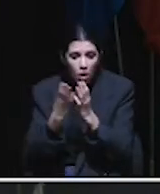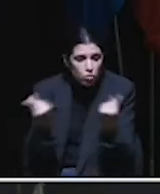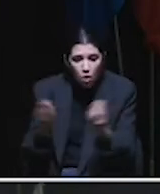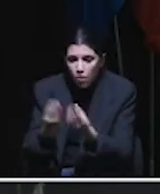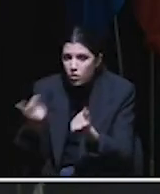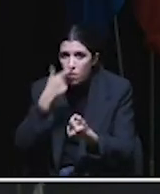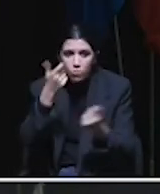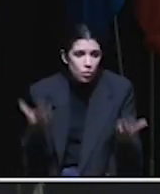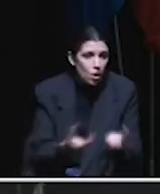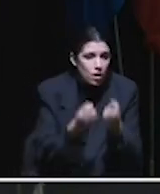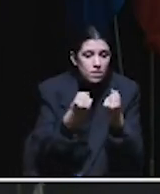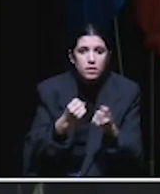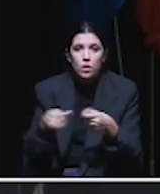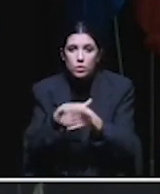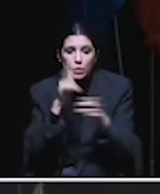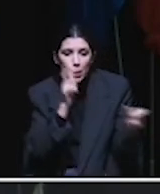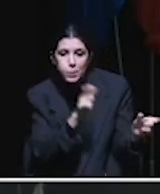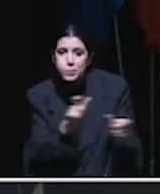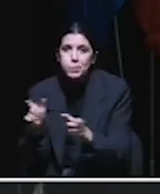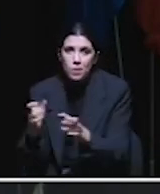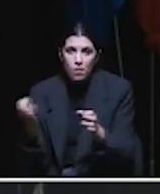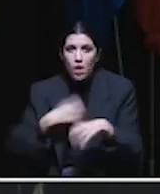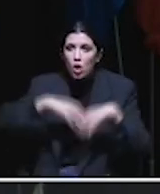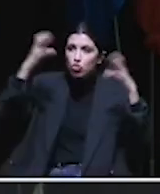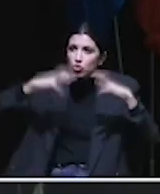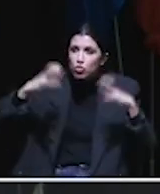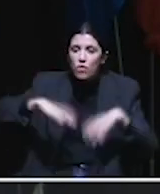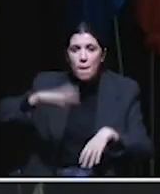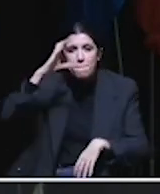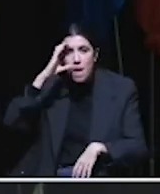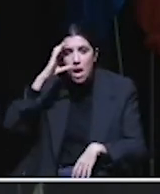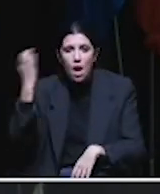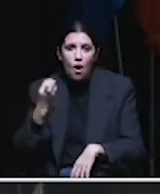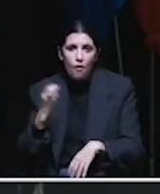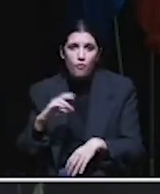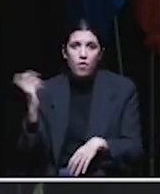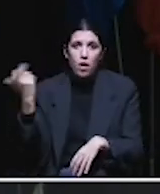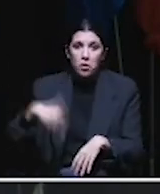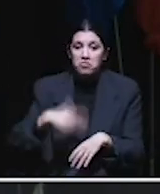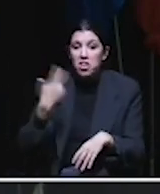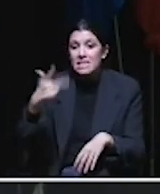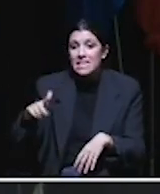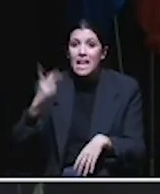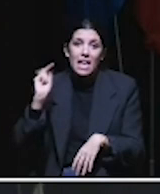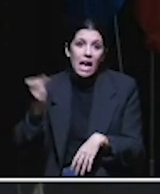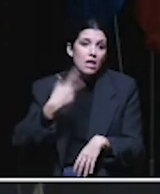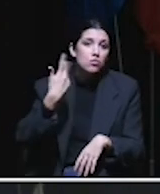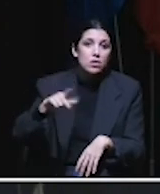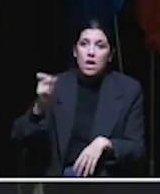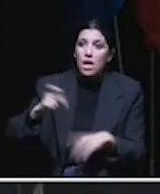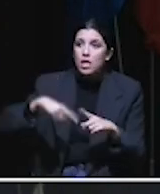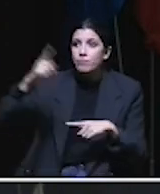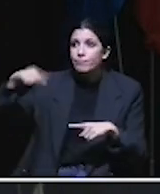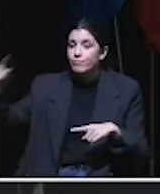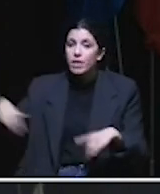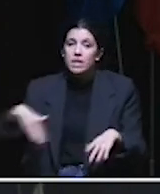as pessoas, minimizar os danos. Foram chuvas muito intensas, que ocorreriam de 100 em 100 anos, mas a ciência tem